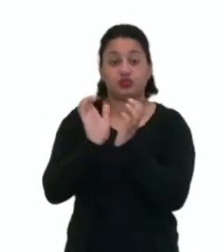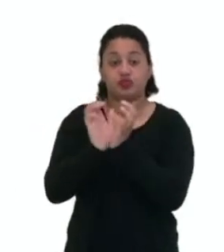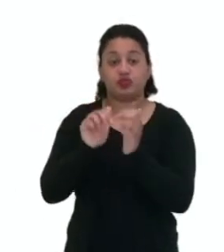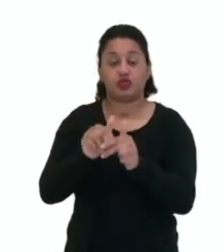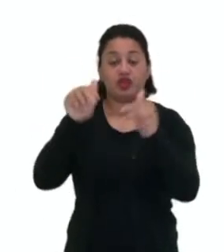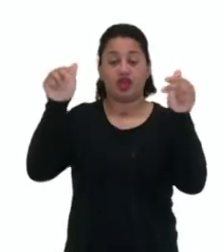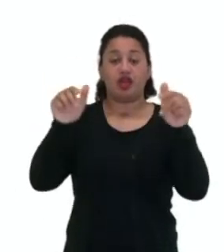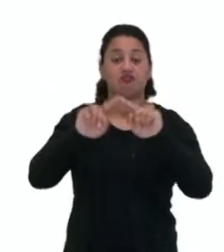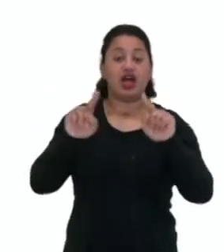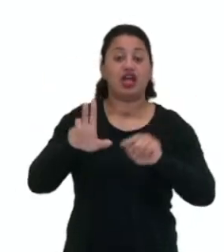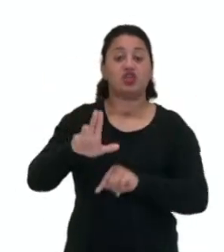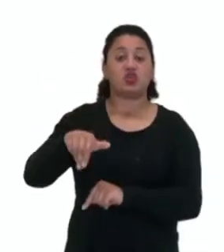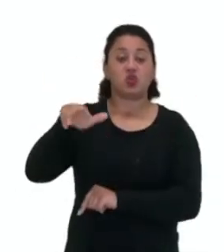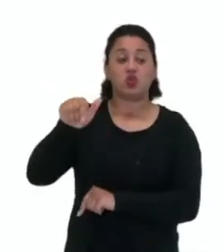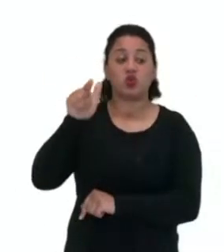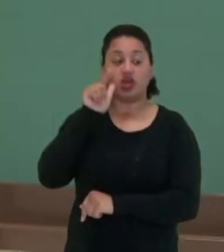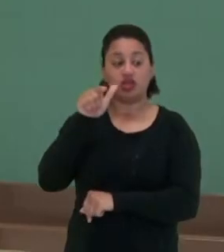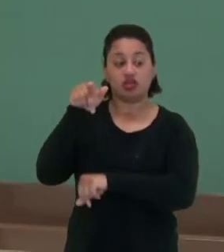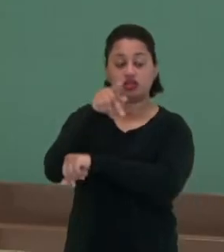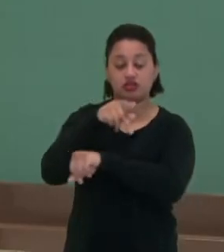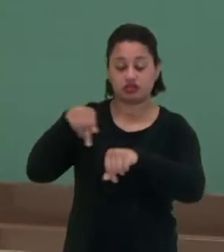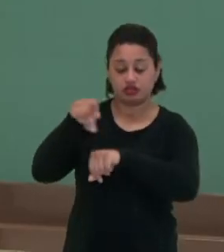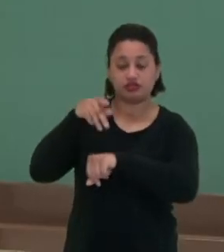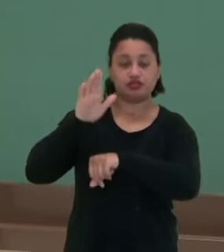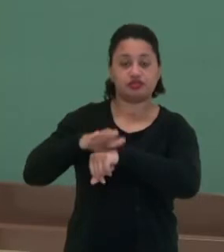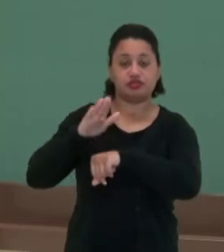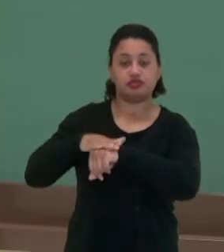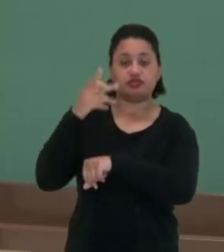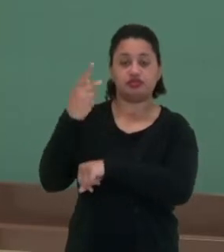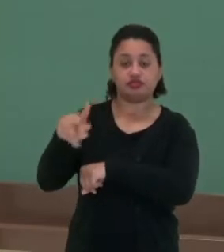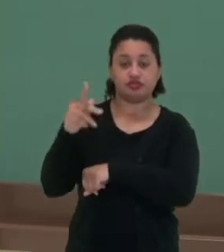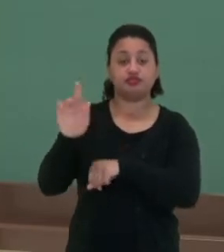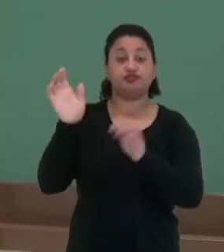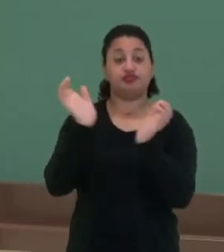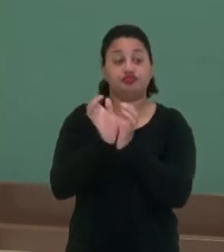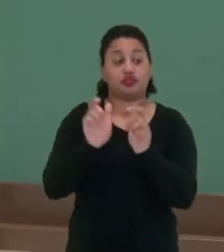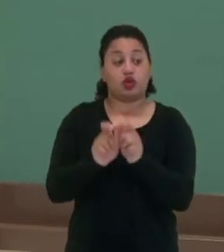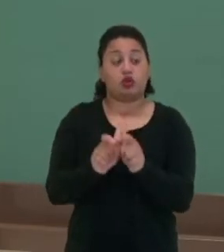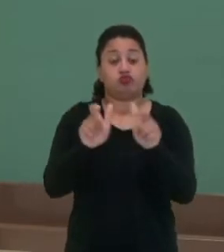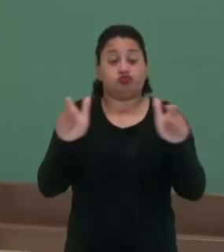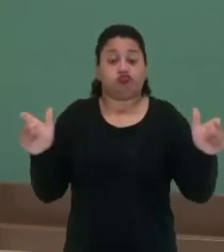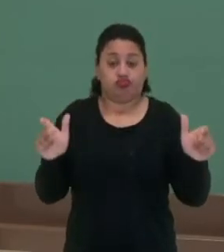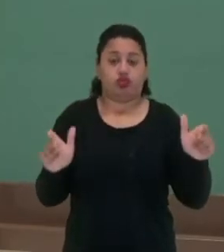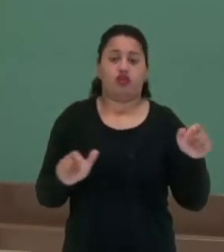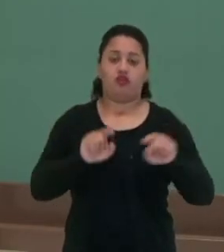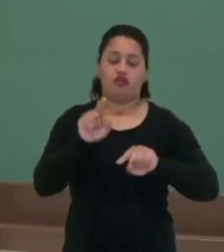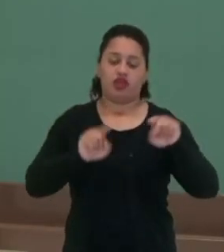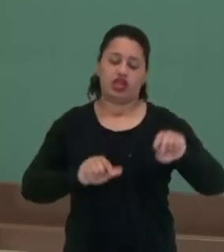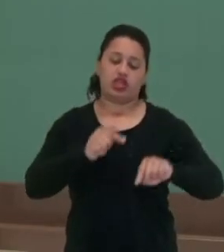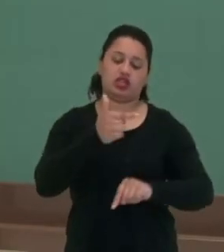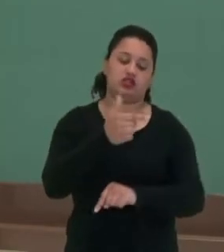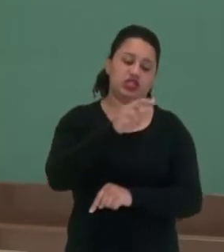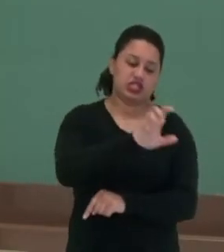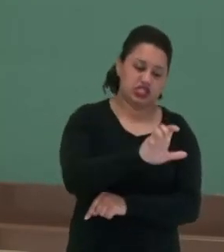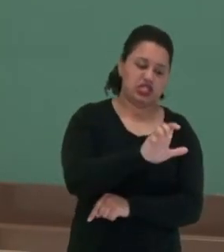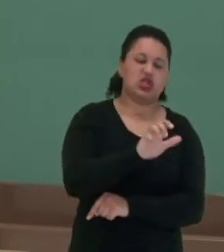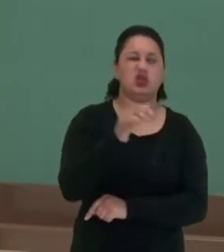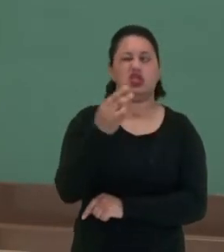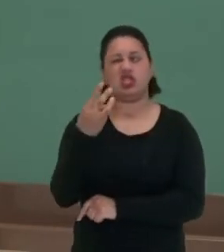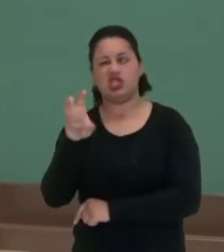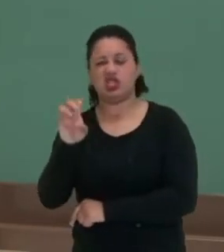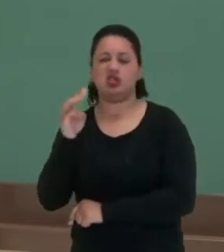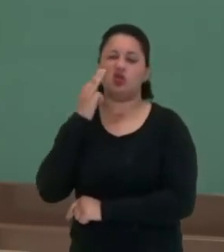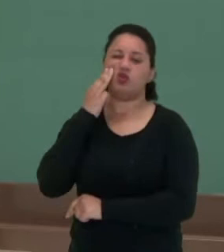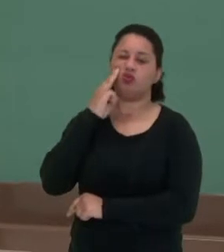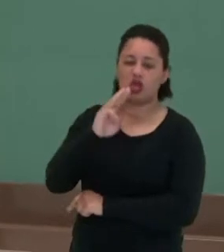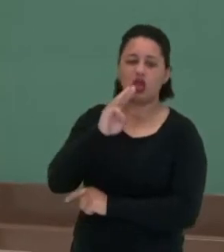conseguiram um país próprio. Então é um grupo bastante numeroso, variando entre 25 e 35 milhões de habitantes.